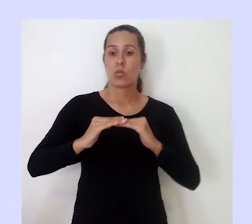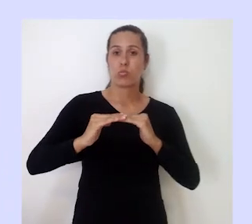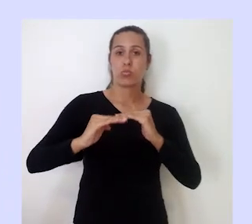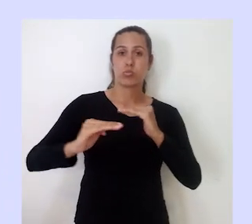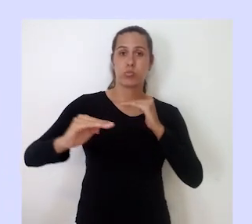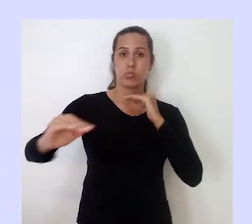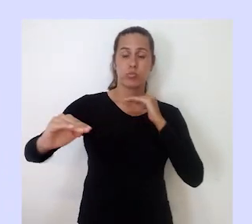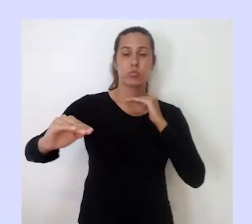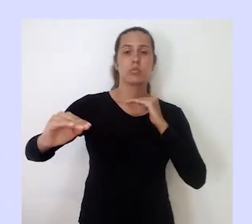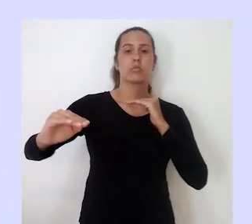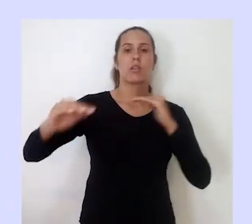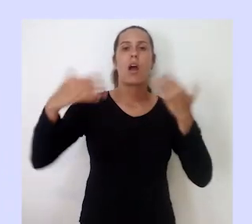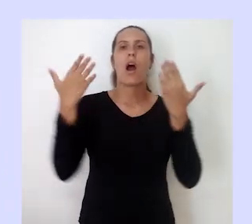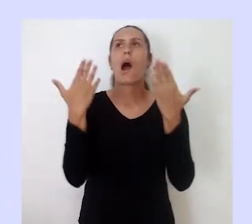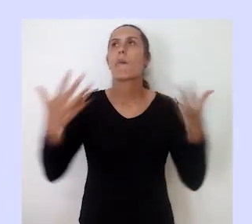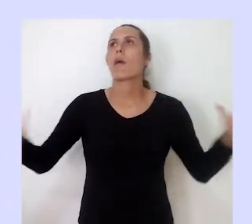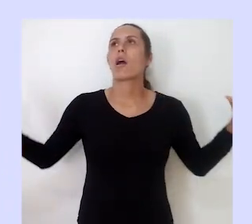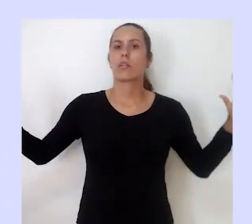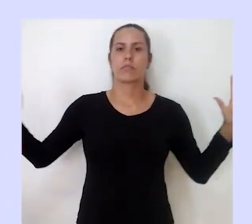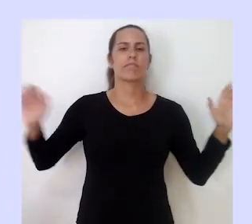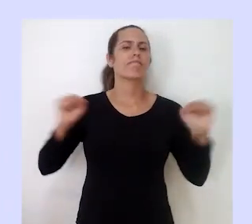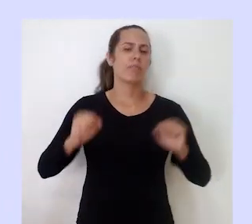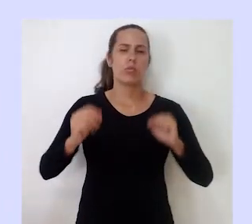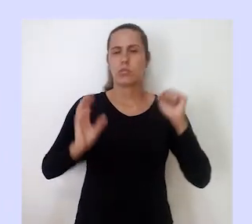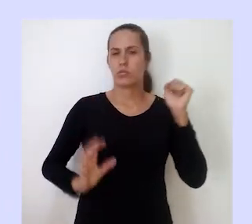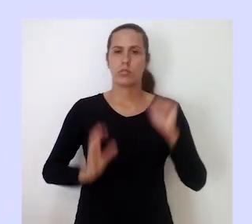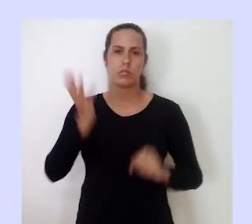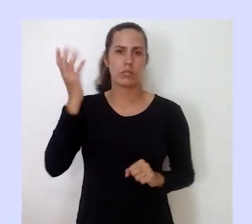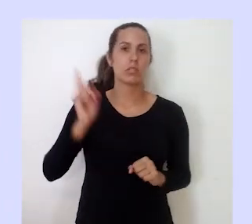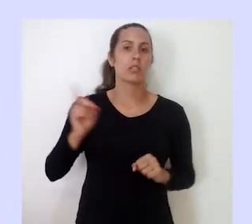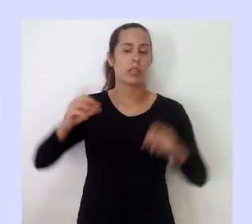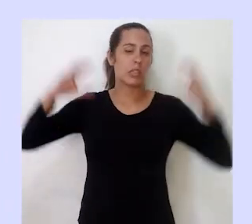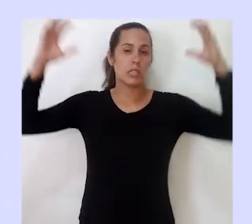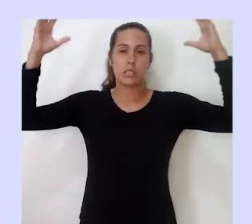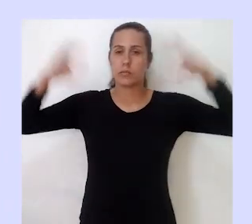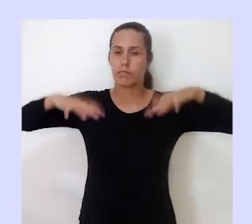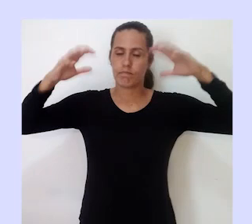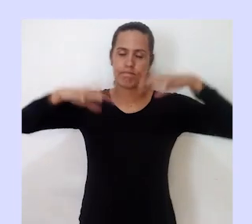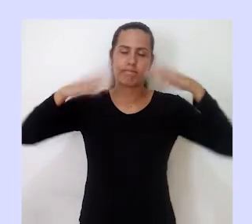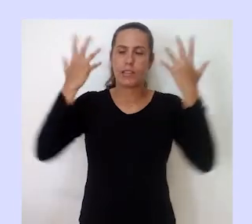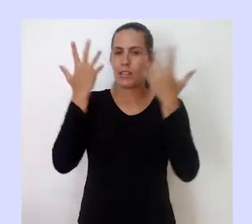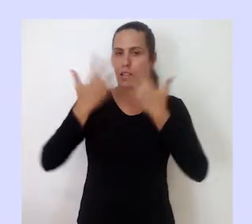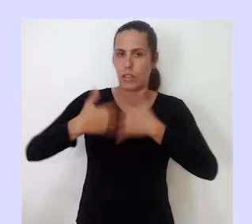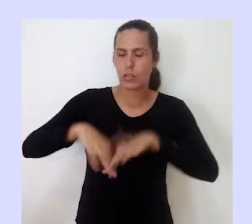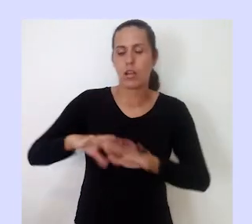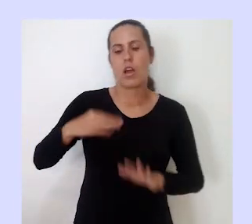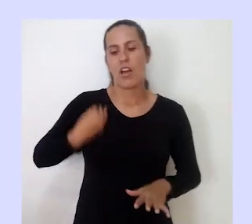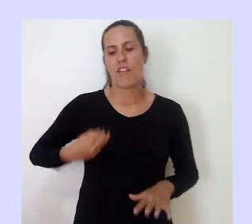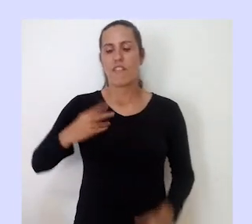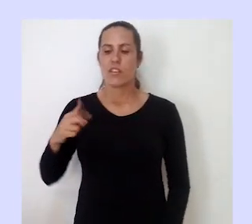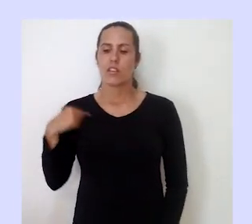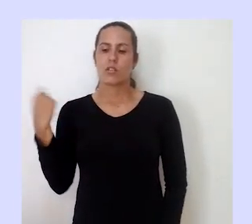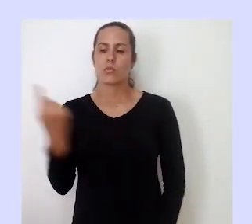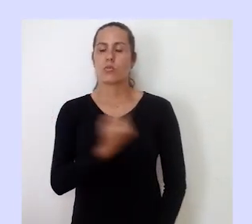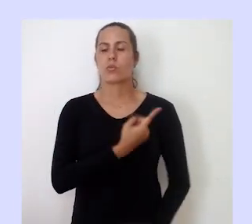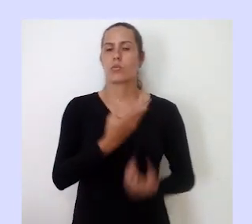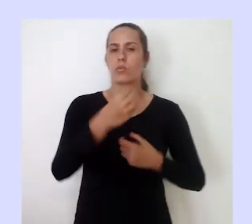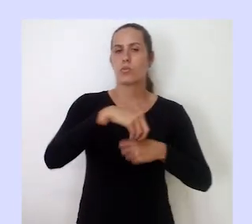aberto. Ok? Então, tempestade é um fenômeno natural também presente no nosso país.